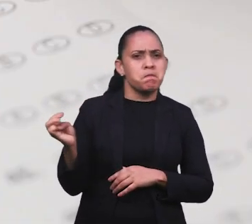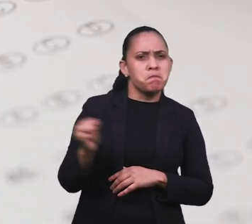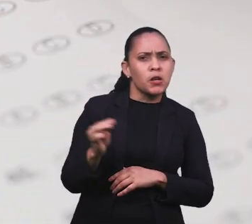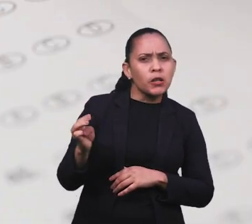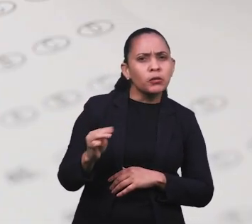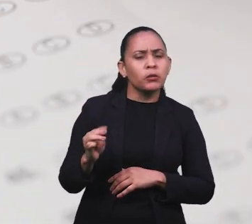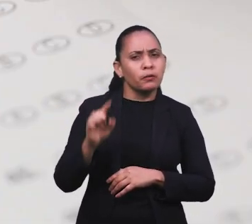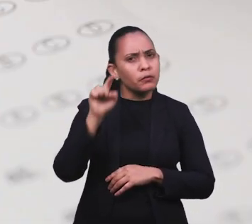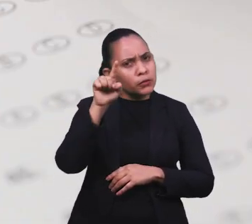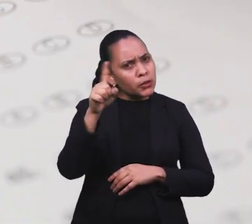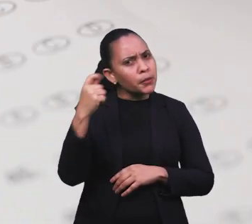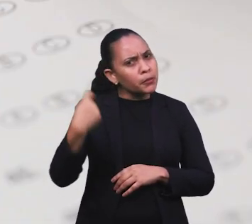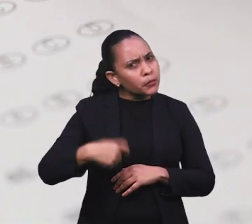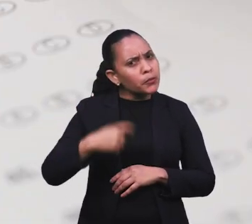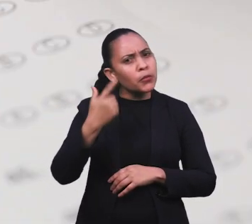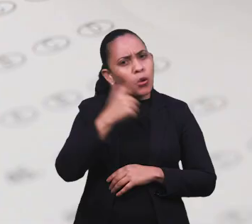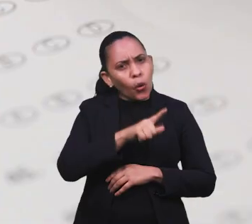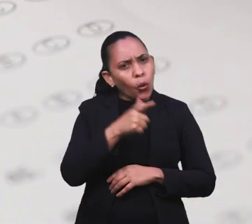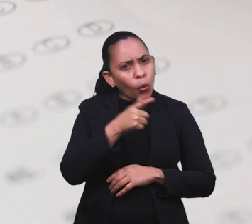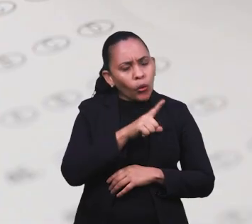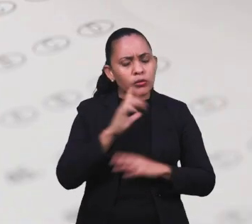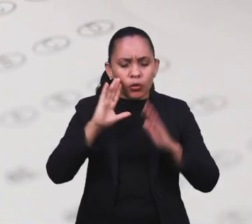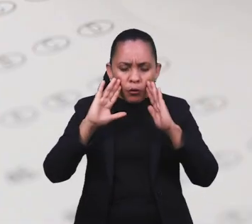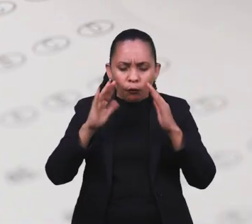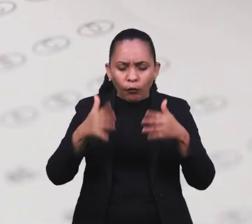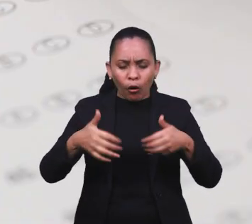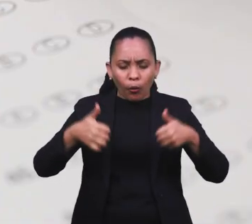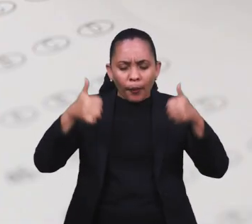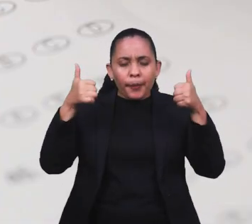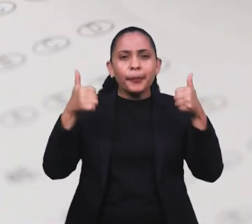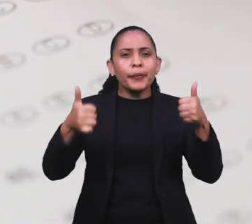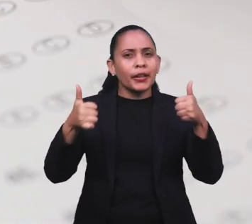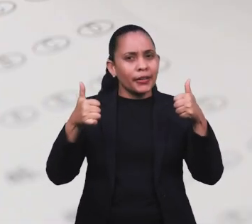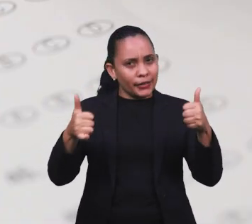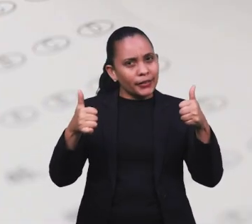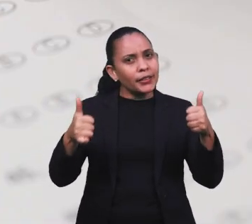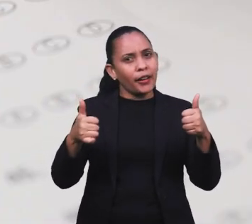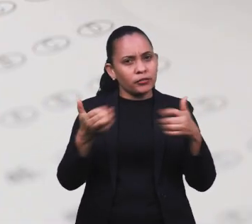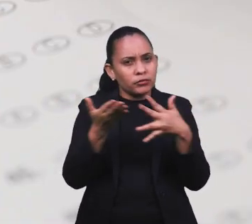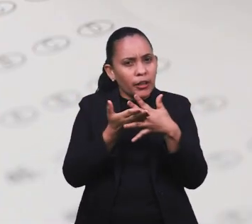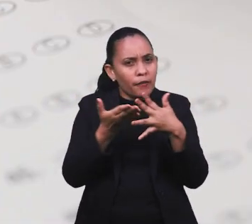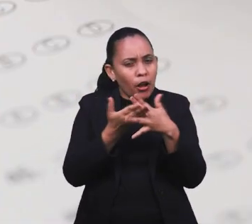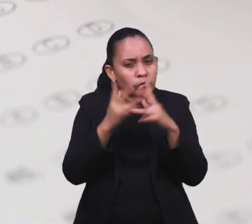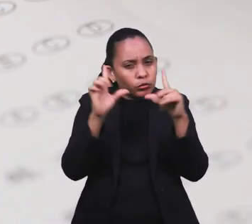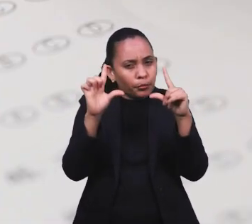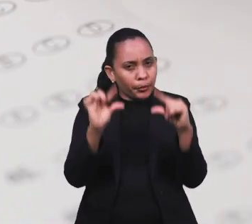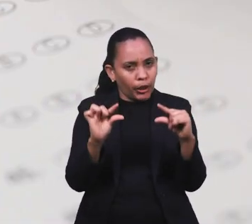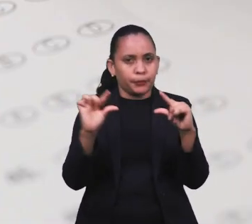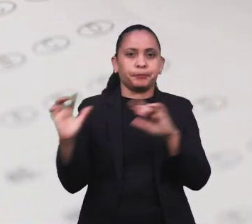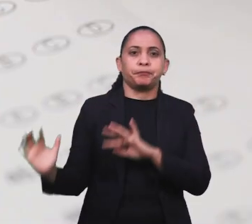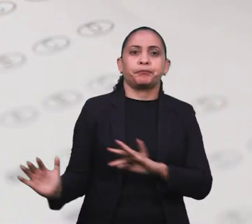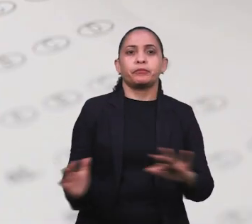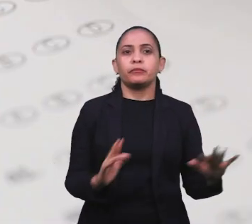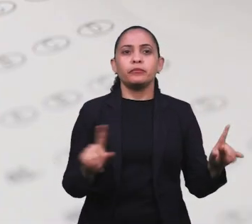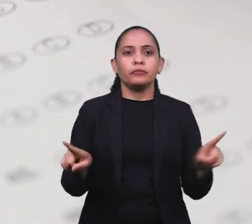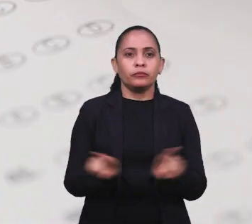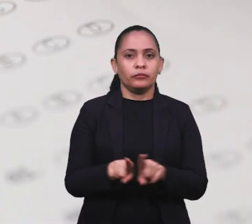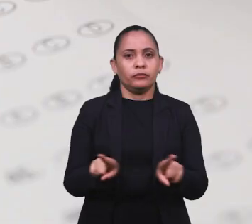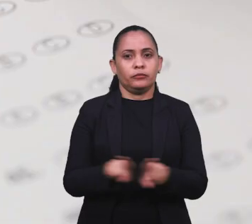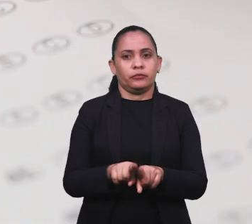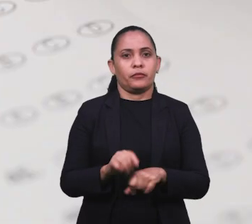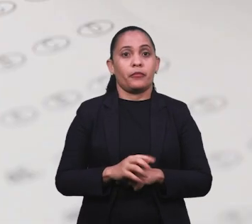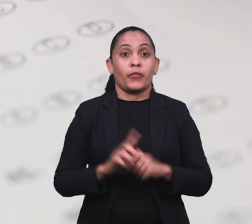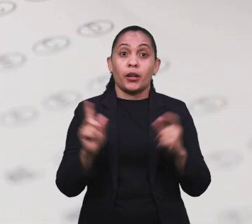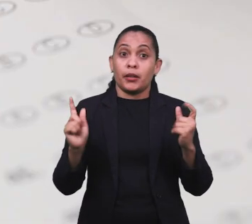bem? Isso você tende a conseguir um foco melhor em pequenos intervalos, tudo bem? O